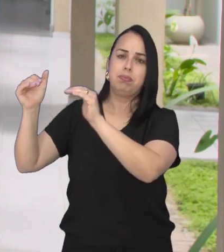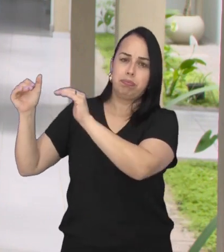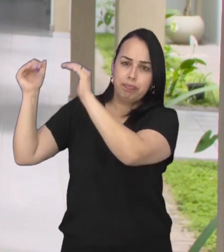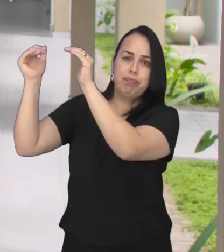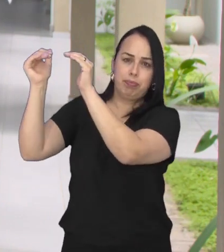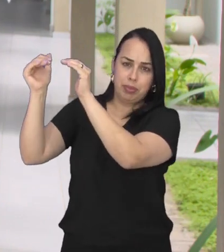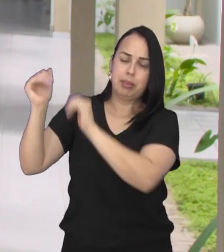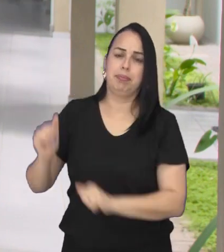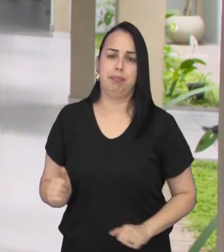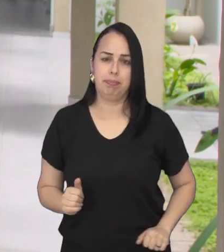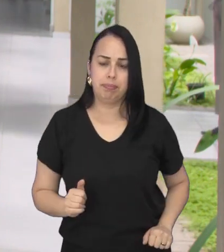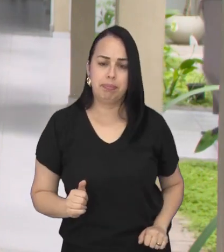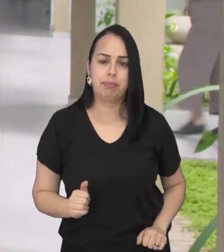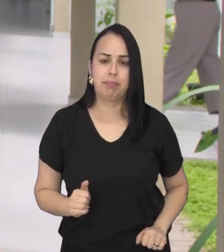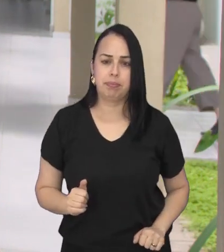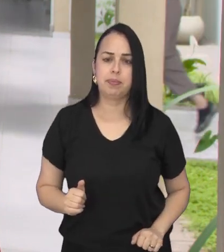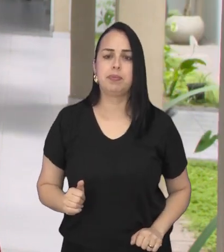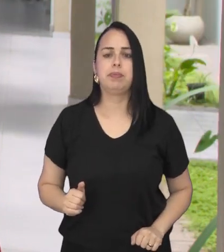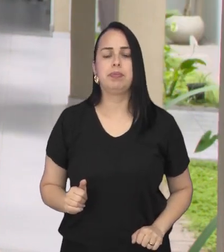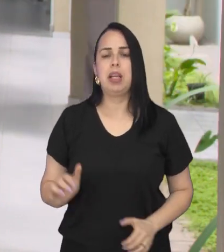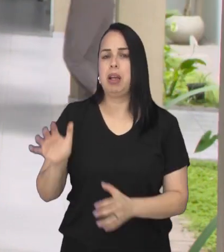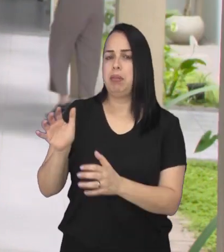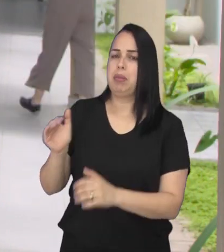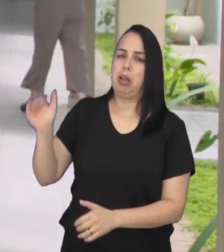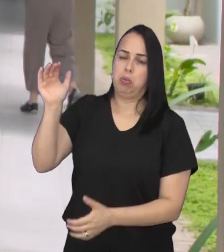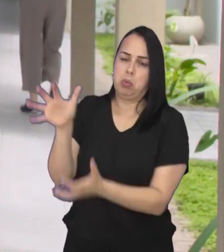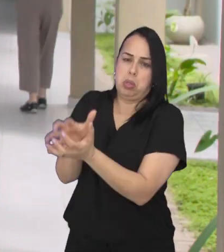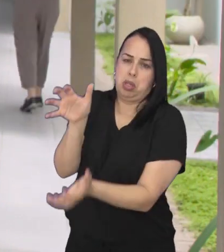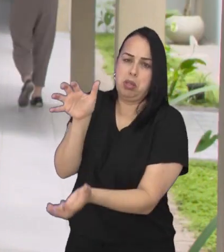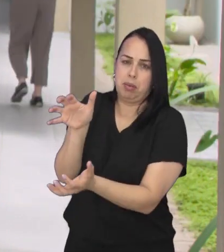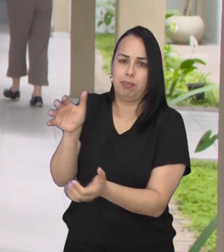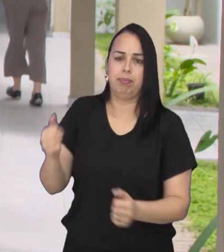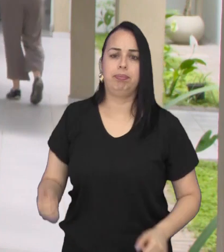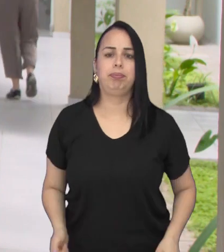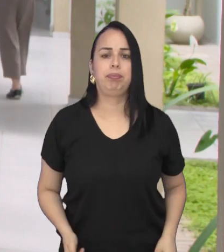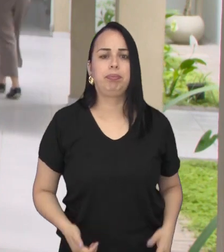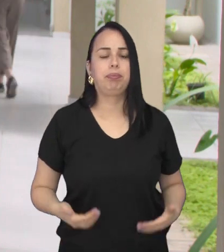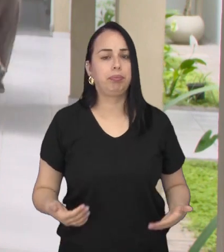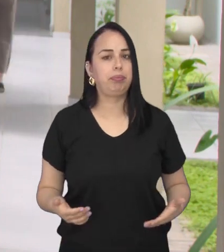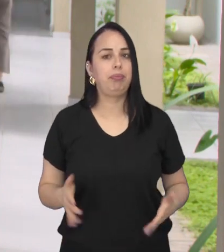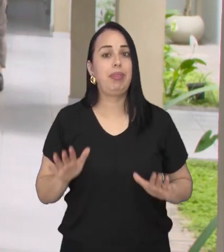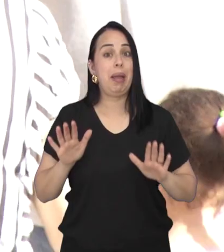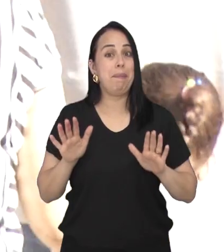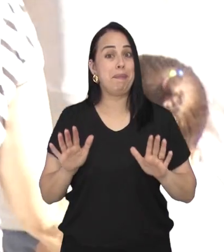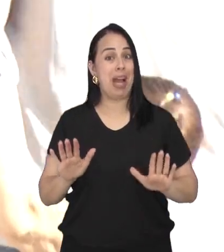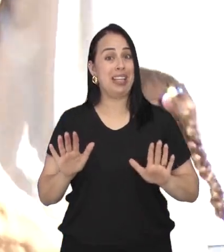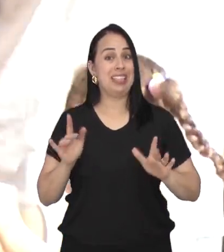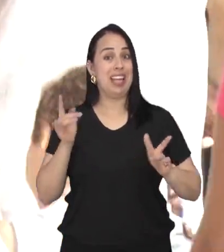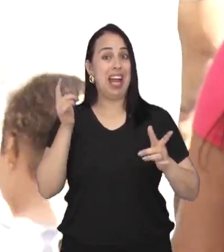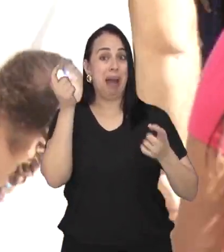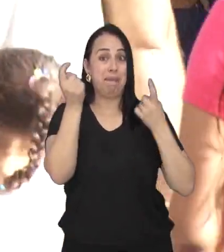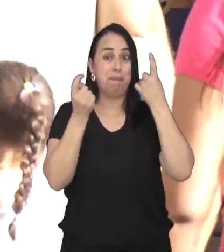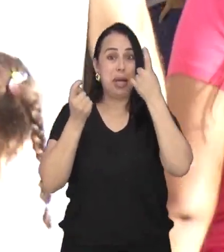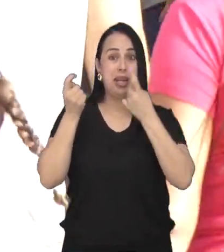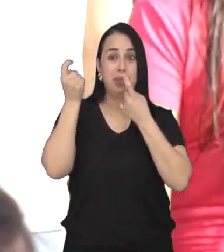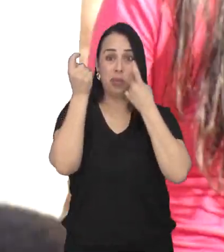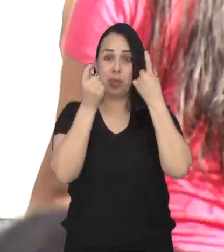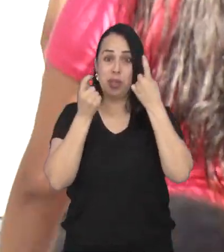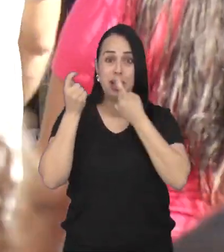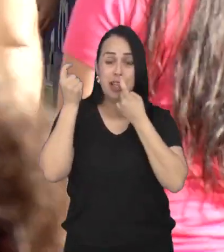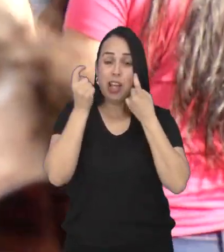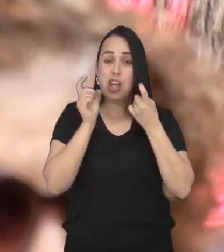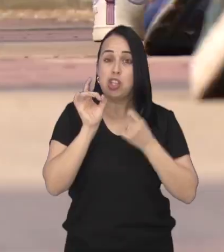repercutindo também na em outras populações mais mais velhas adultos e pessoas mais idosas a preocupação com a